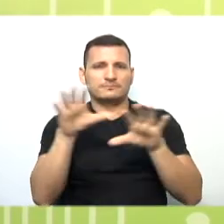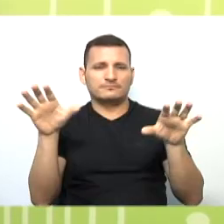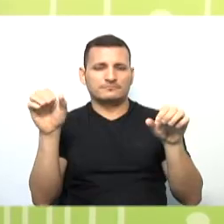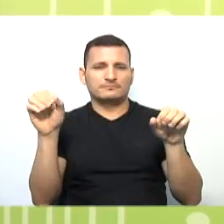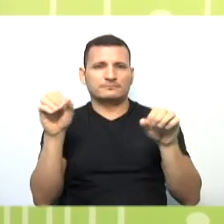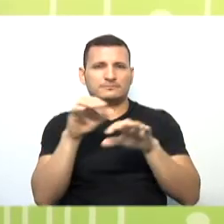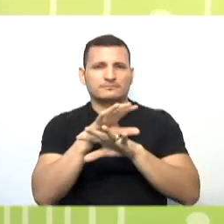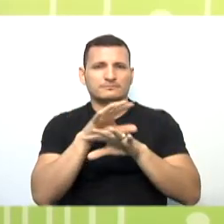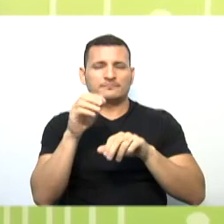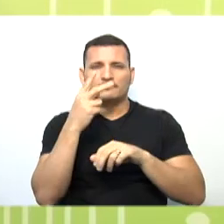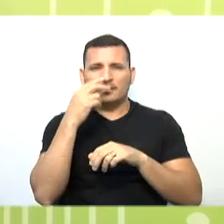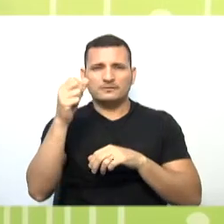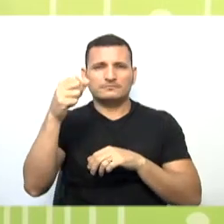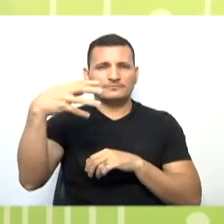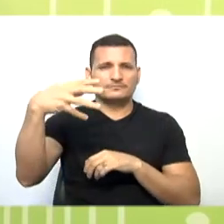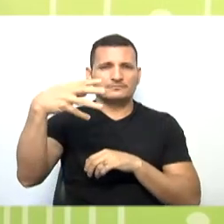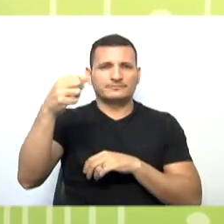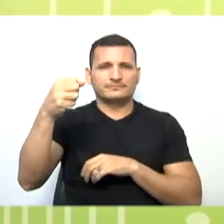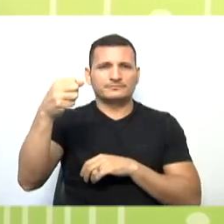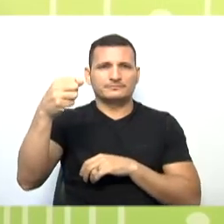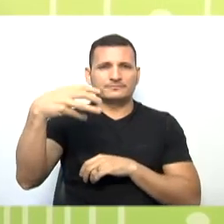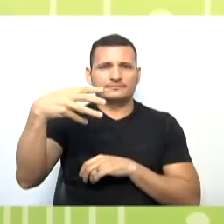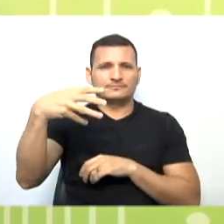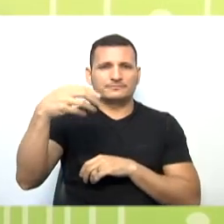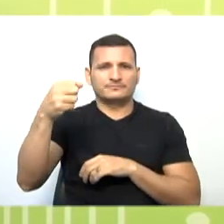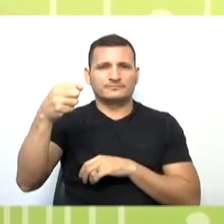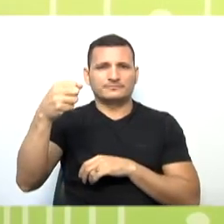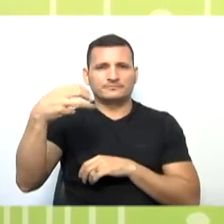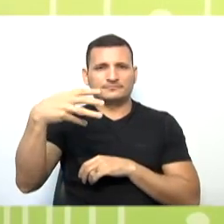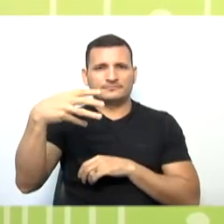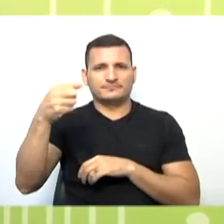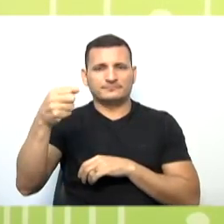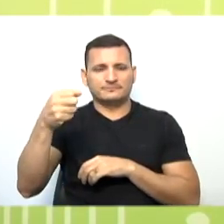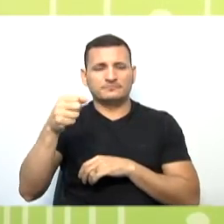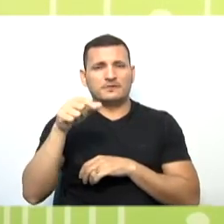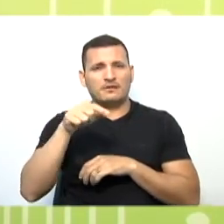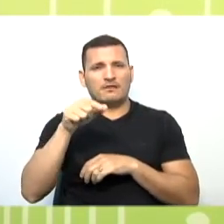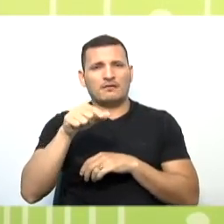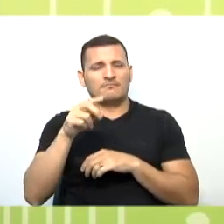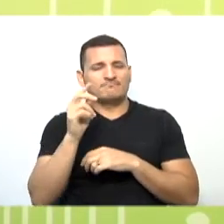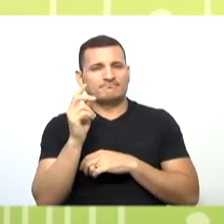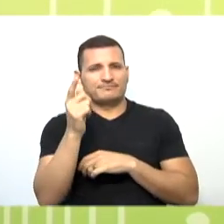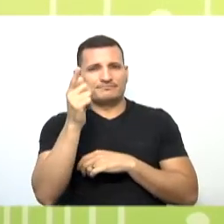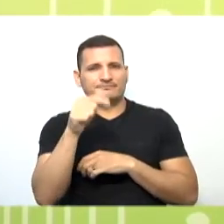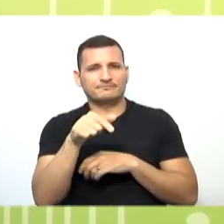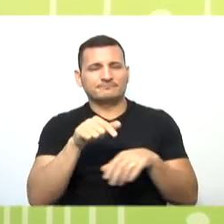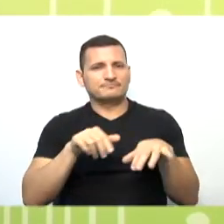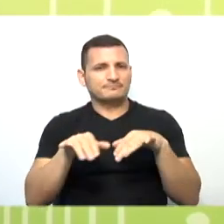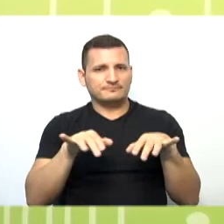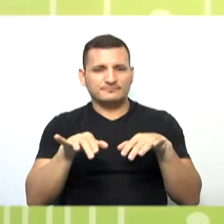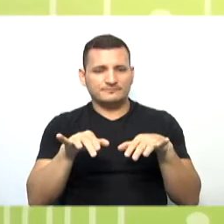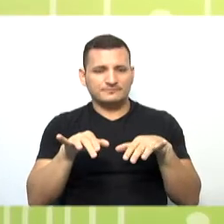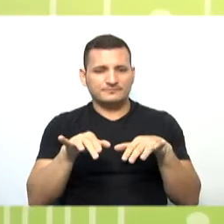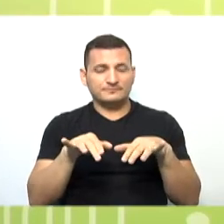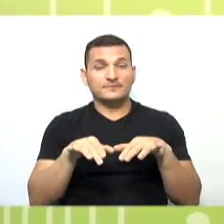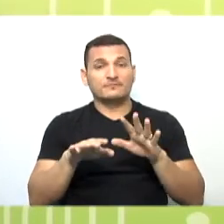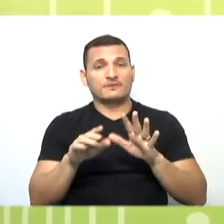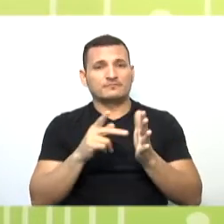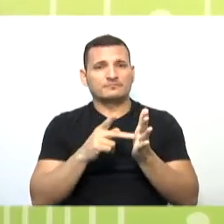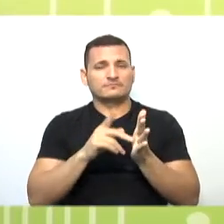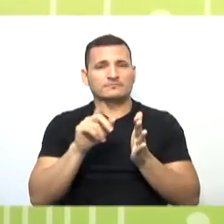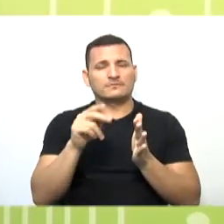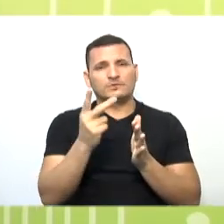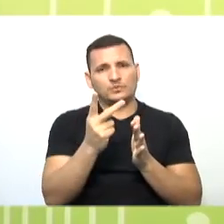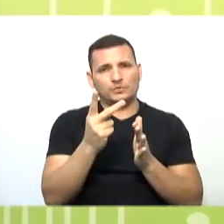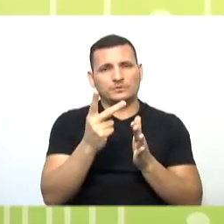está ligando aquela lâmpada e que ela é a mesma imagem. É aí que está o truque da programação. Na verdade, são duas